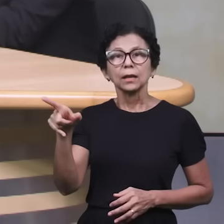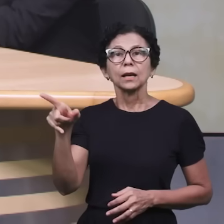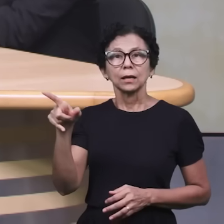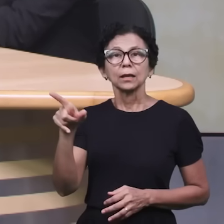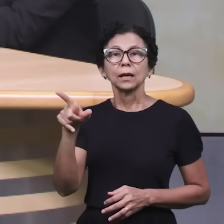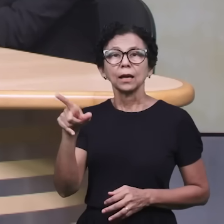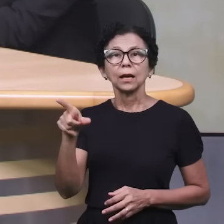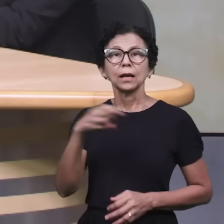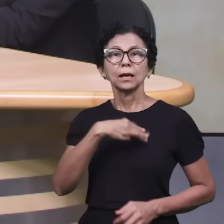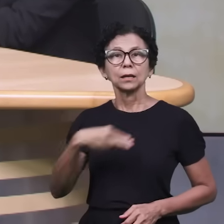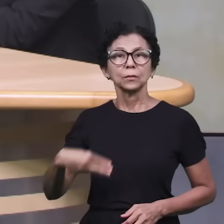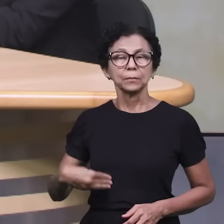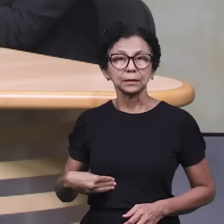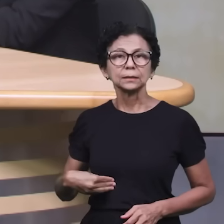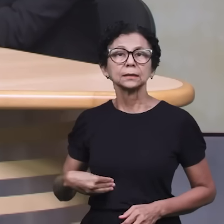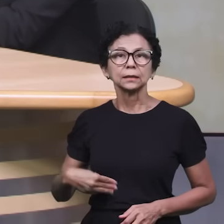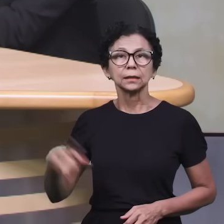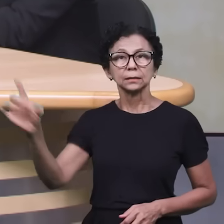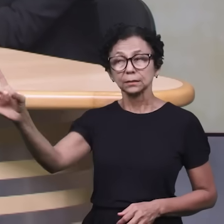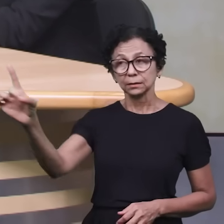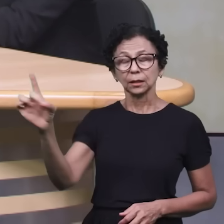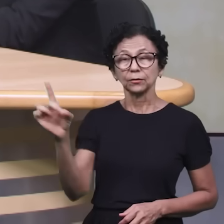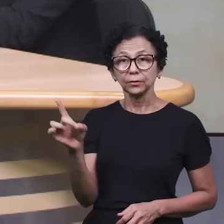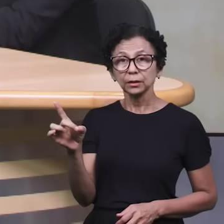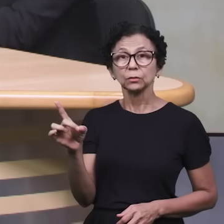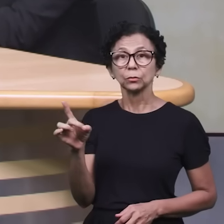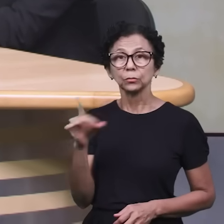ressurreto, define aqui o batismo nas águas.